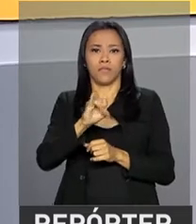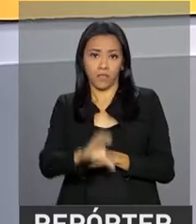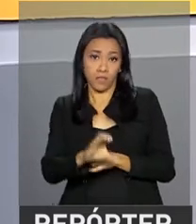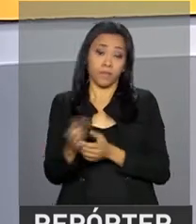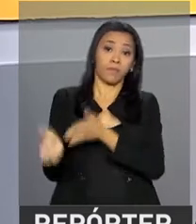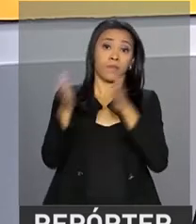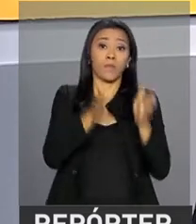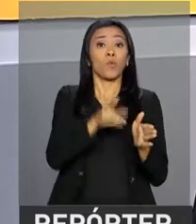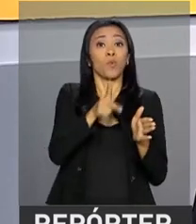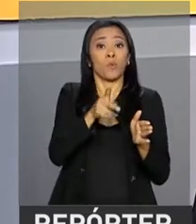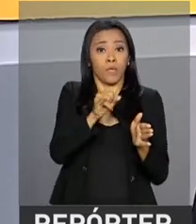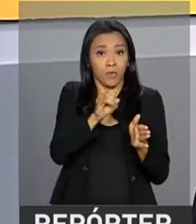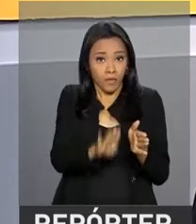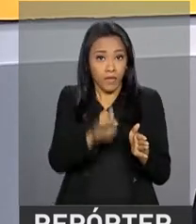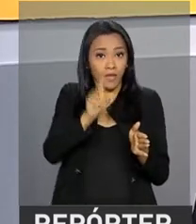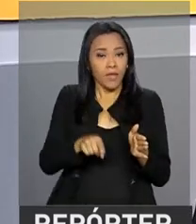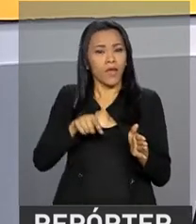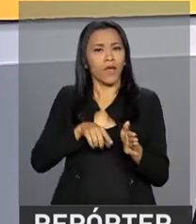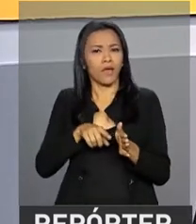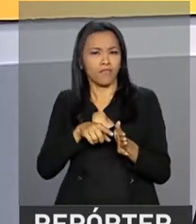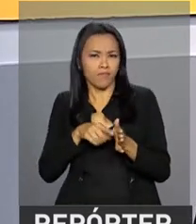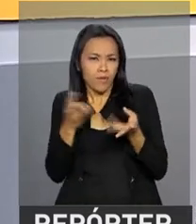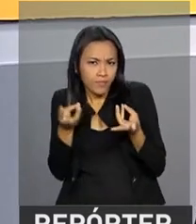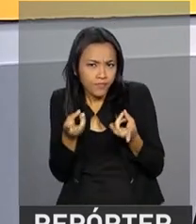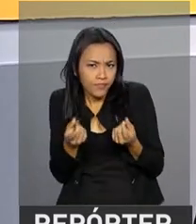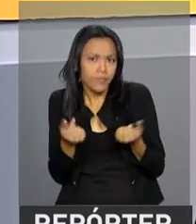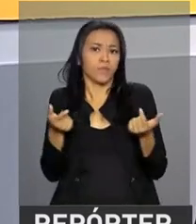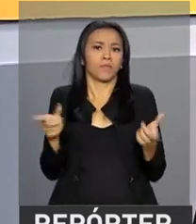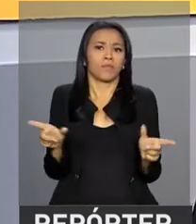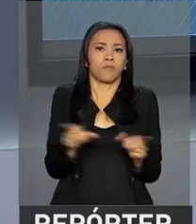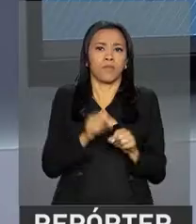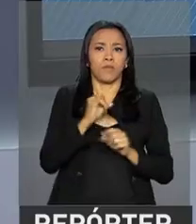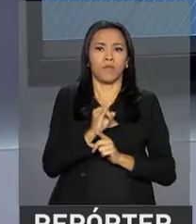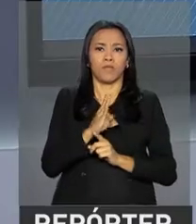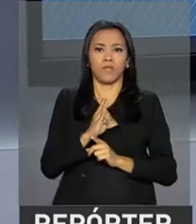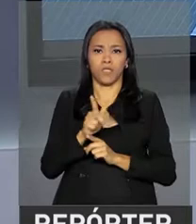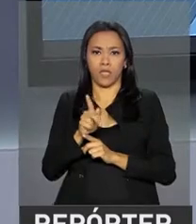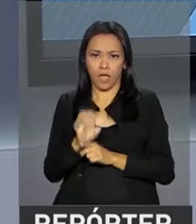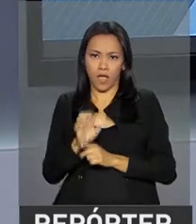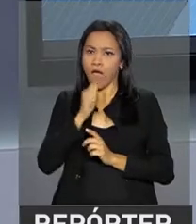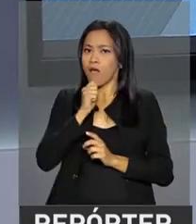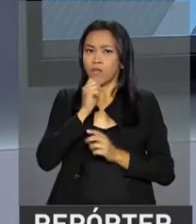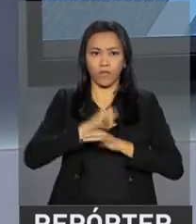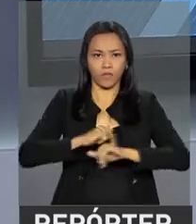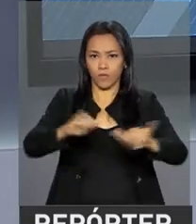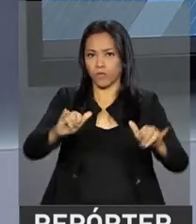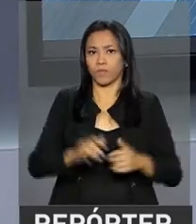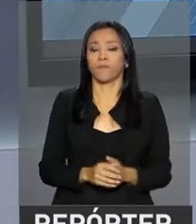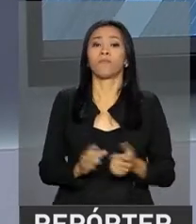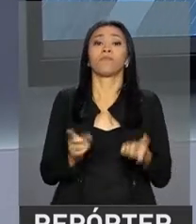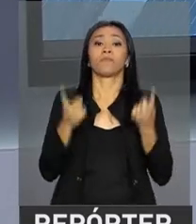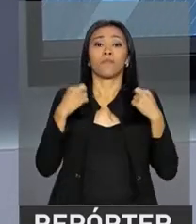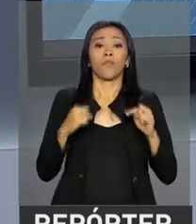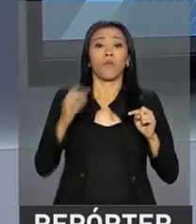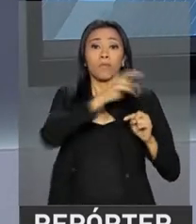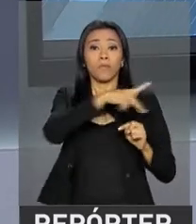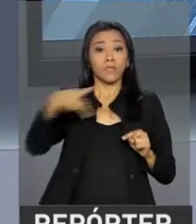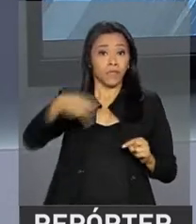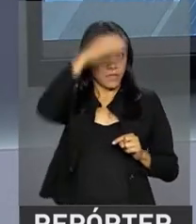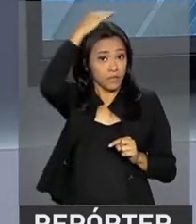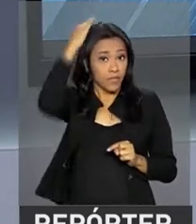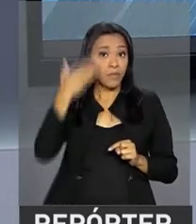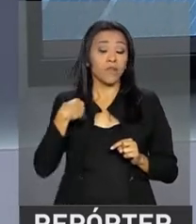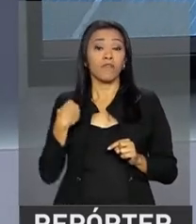que é calculado pelo ibge ainda não foi divulgado e o presidente michel temer faz hoje visita à região